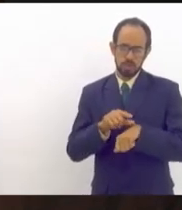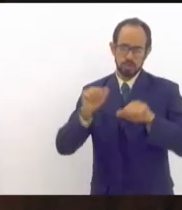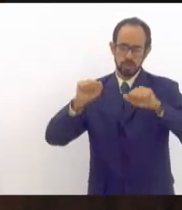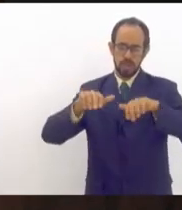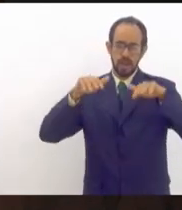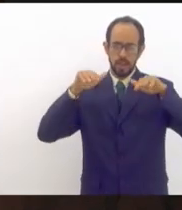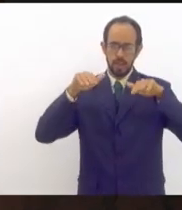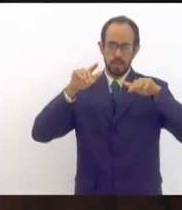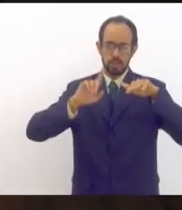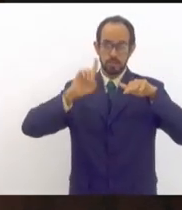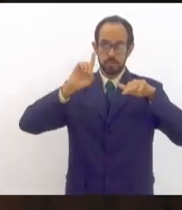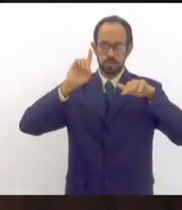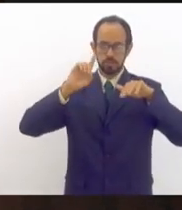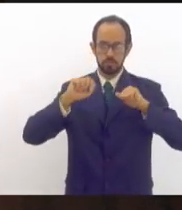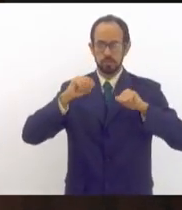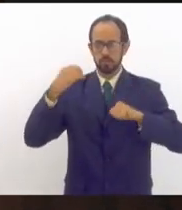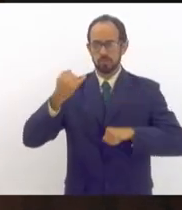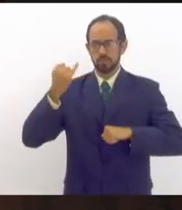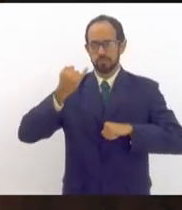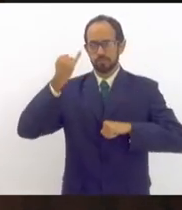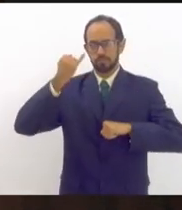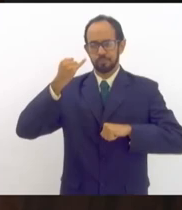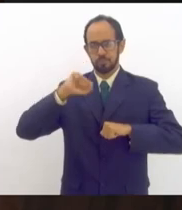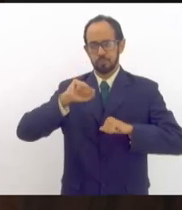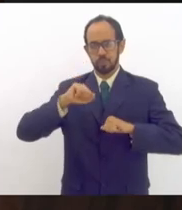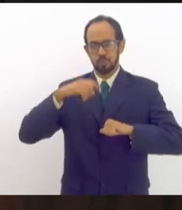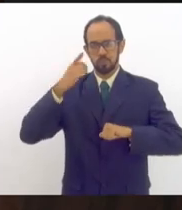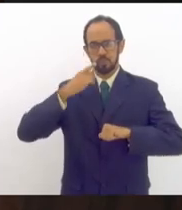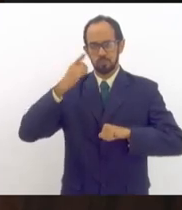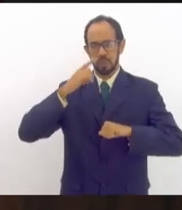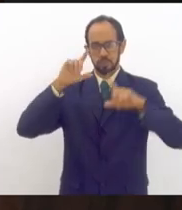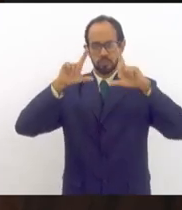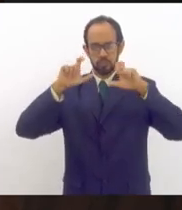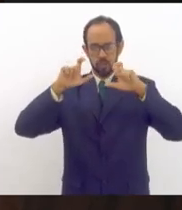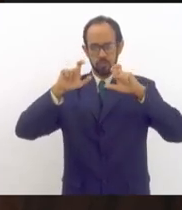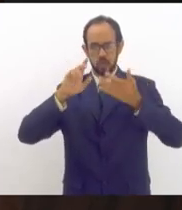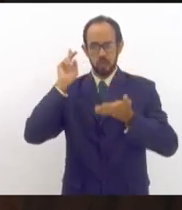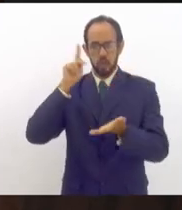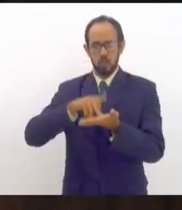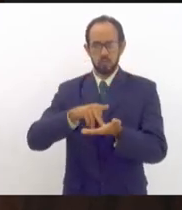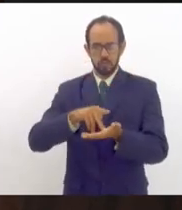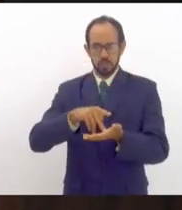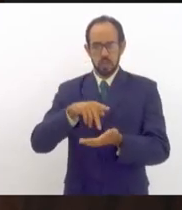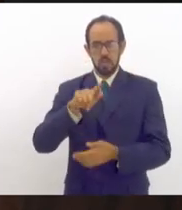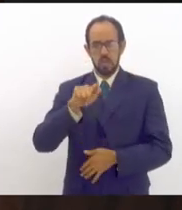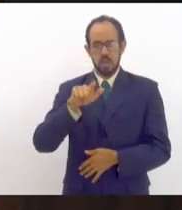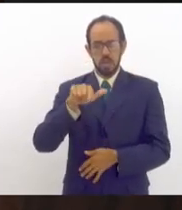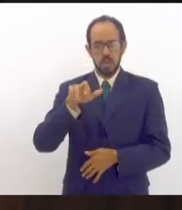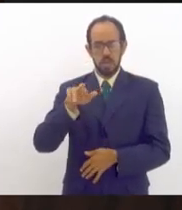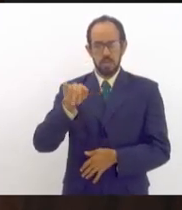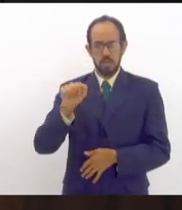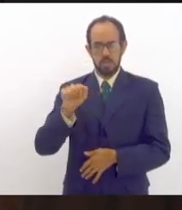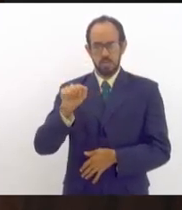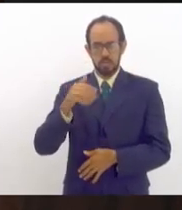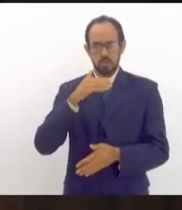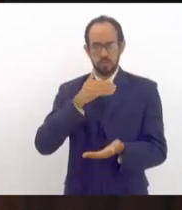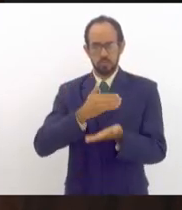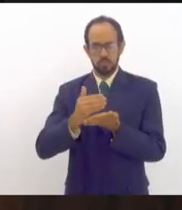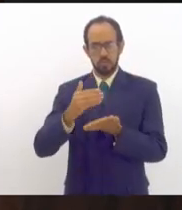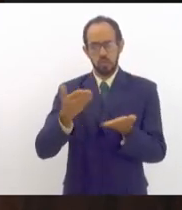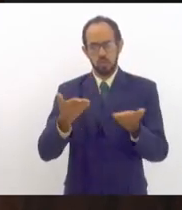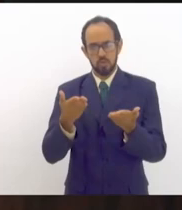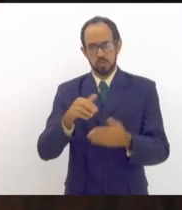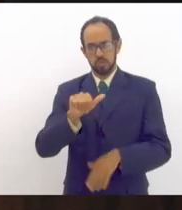é importante os deputados e deputados tirarem sua foto oficial na galeria a partir das 13 horas hoje eu cheguei 13 horas